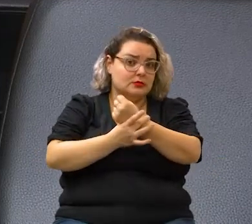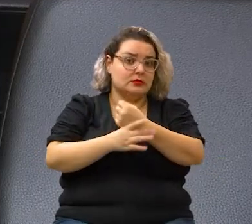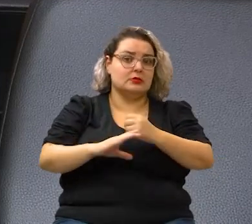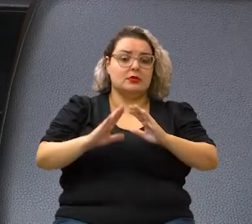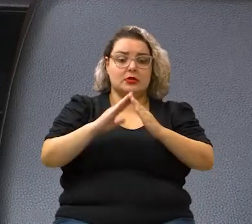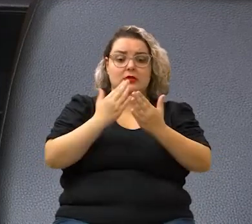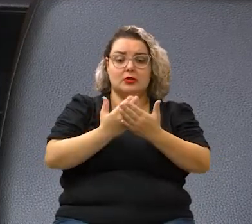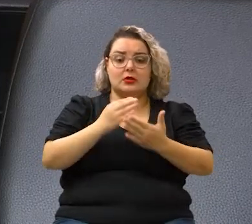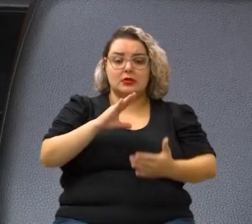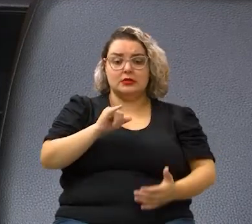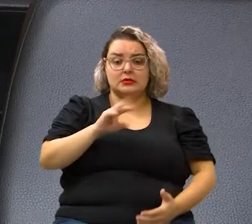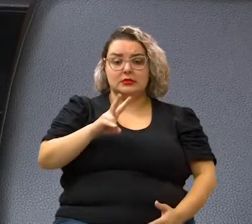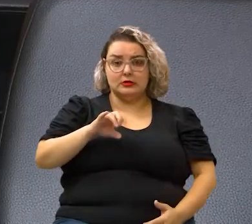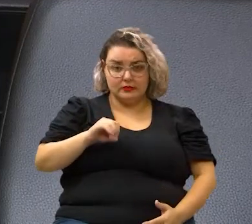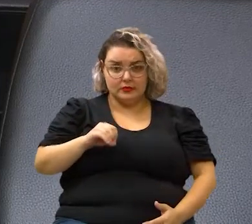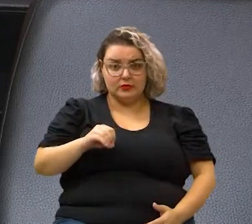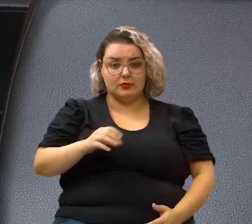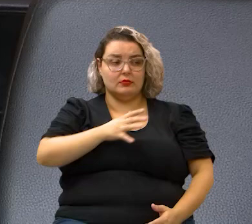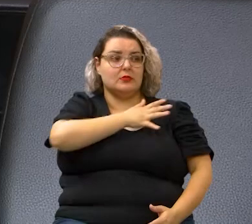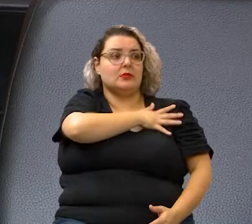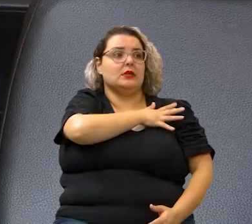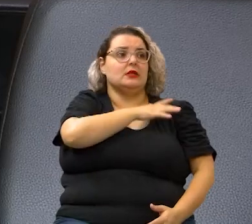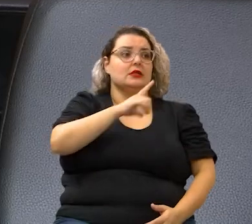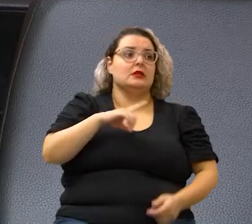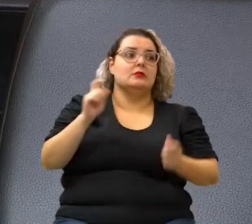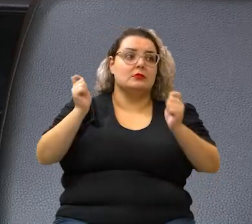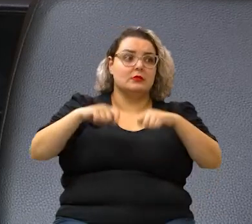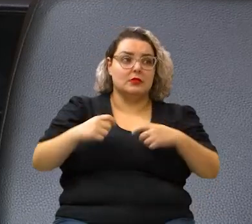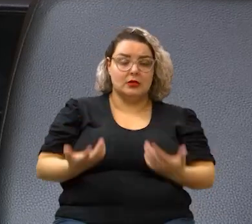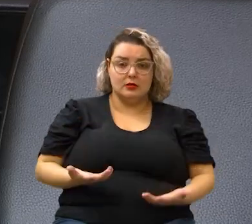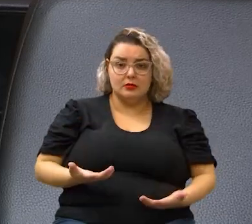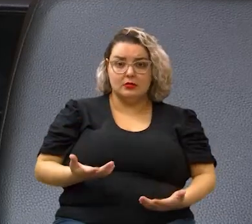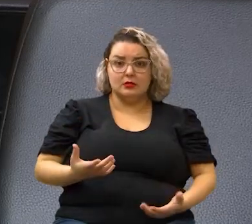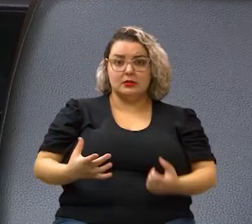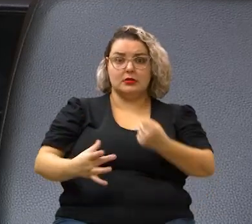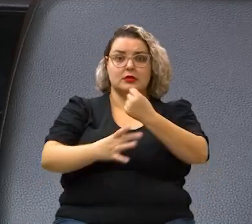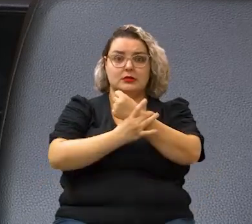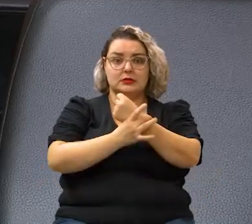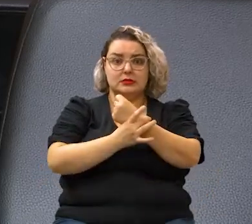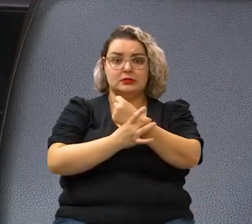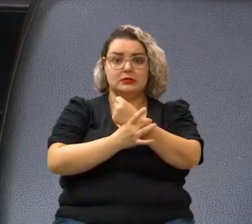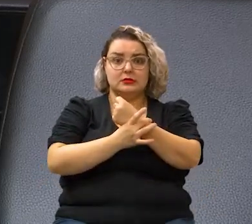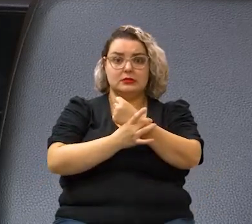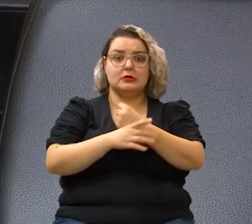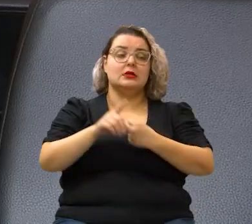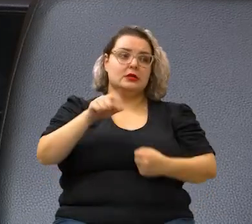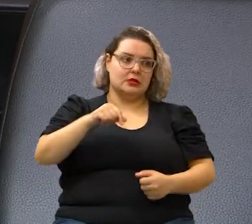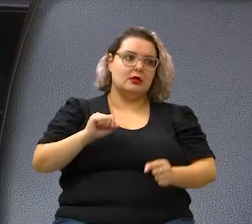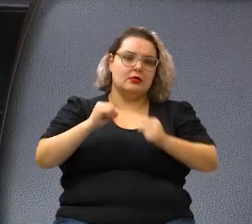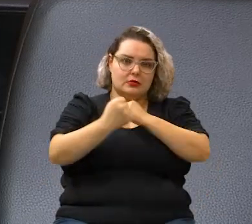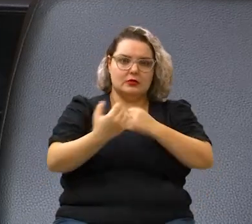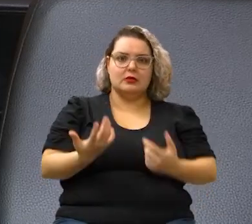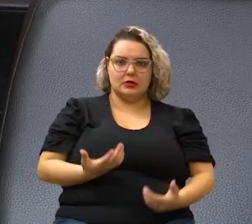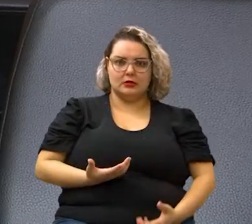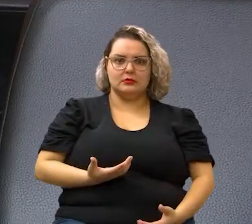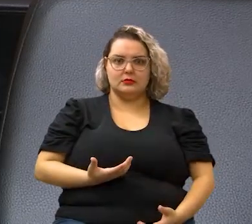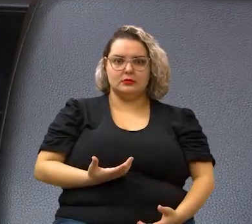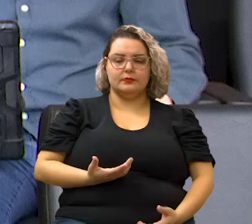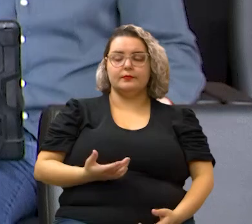Então a escola cívico-militar, ela tende a dar uma potencializada nessa questão da segurança. E é um dos motivos que eu também